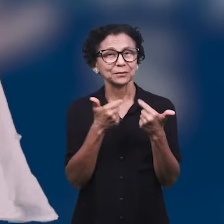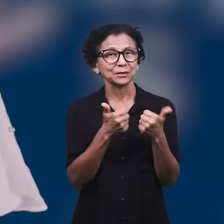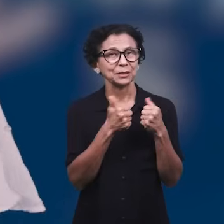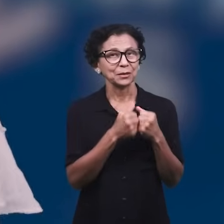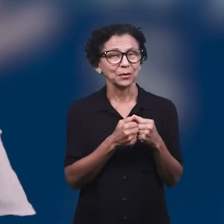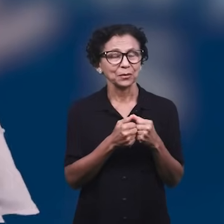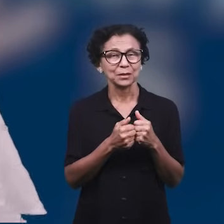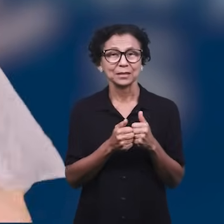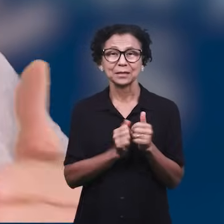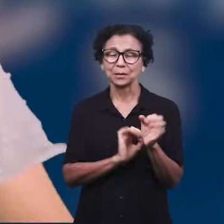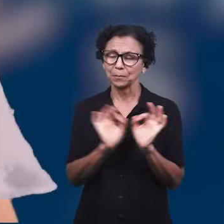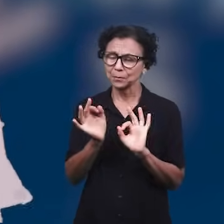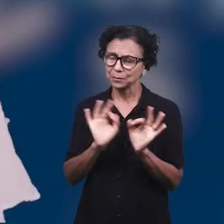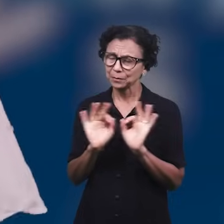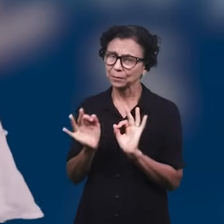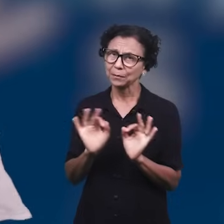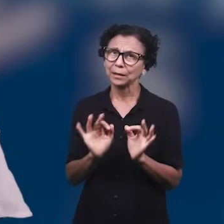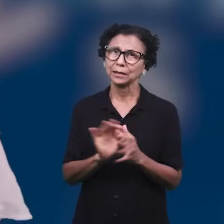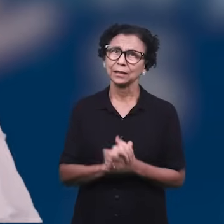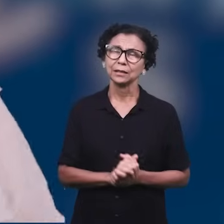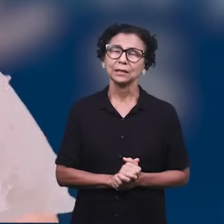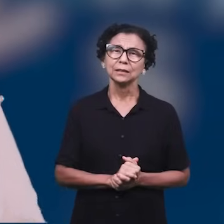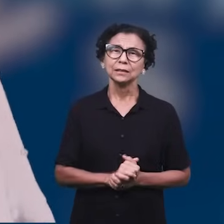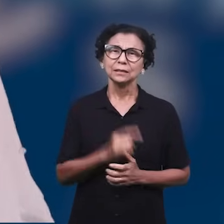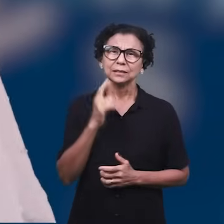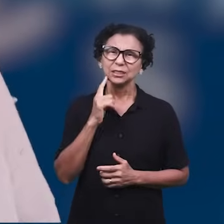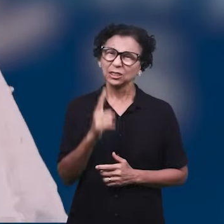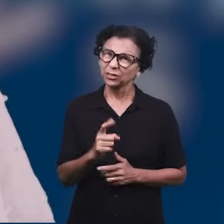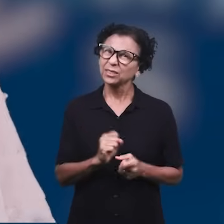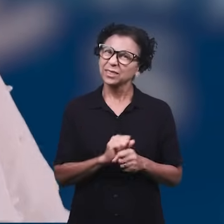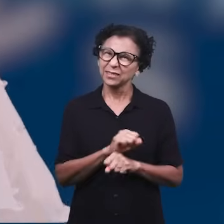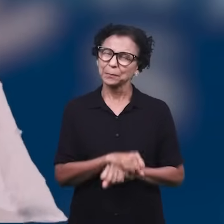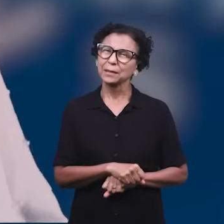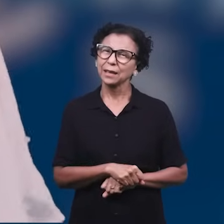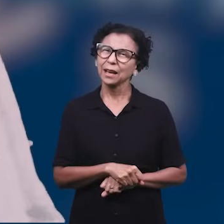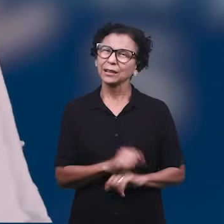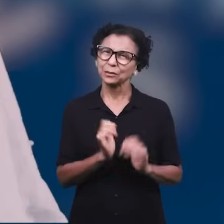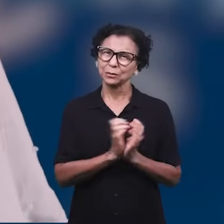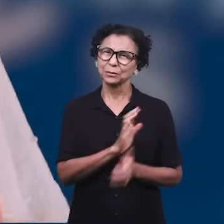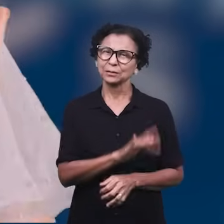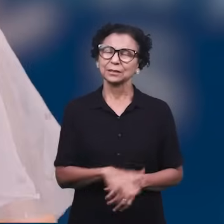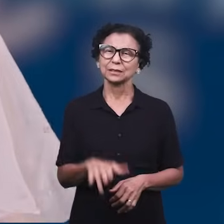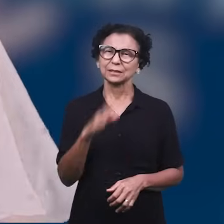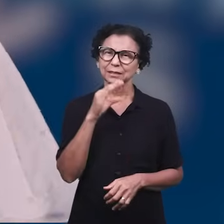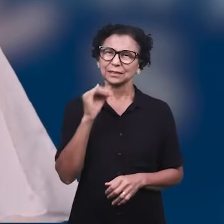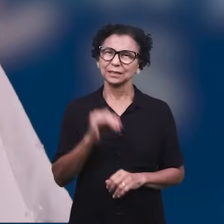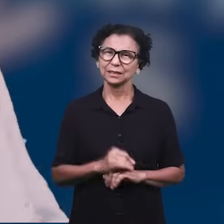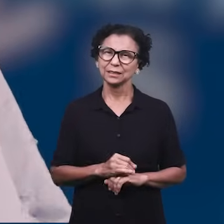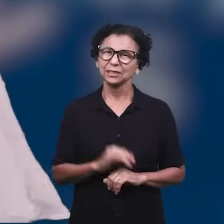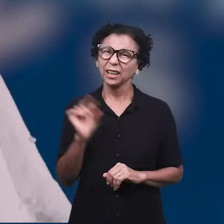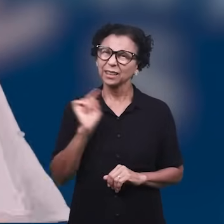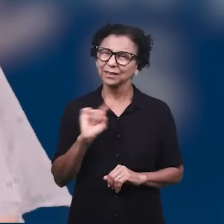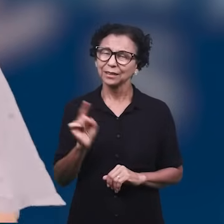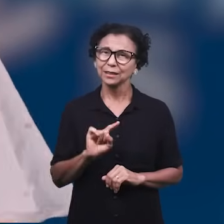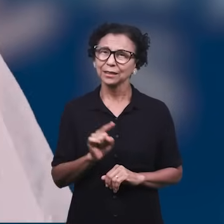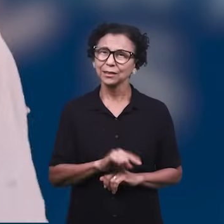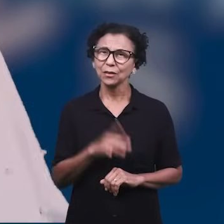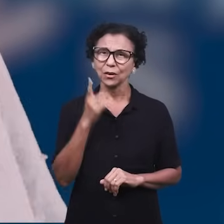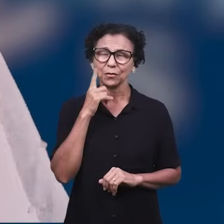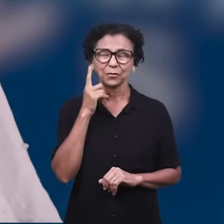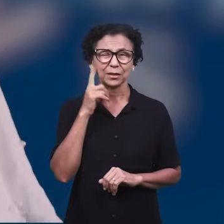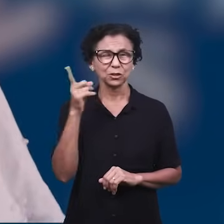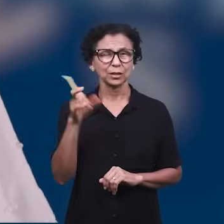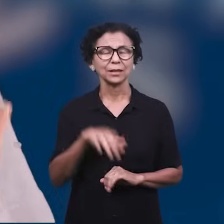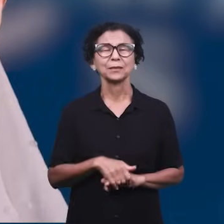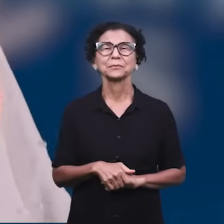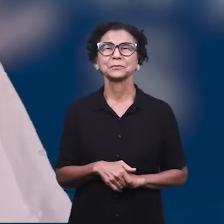para o seminário. Você já ouviu falar do seminário das nossas CIAs? Não? Pois confira tudo agora. Eles estão se preparando da melhor